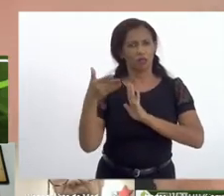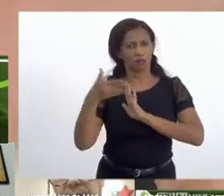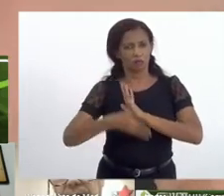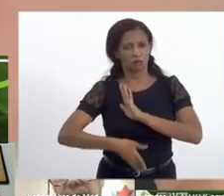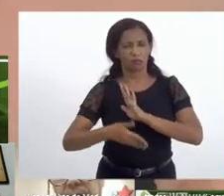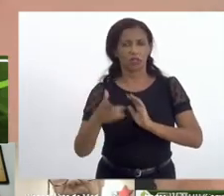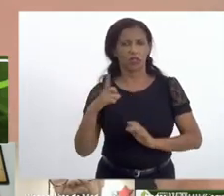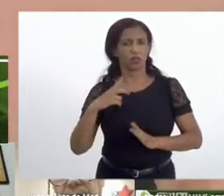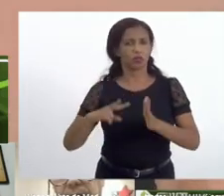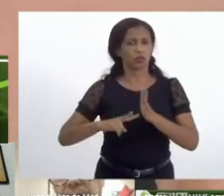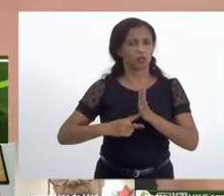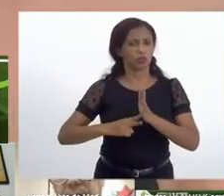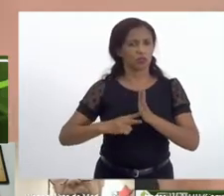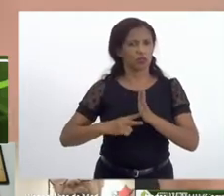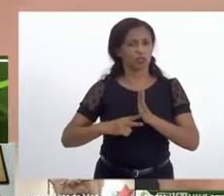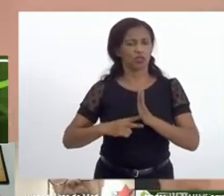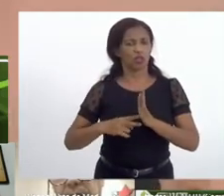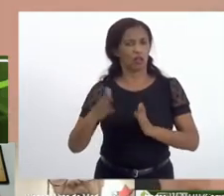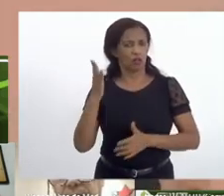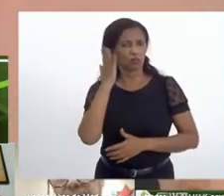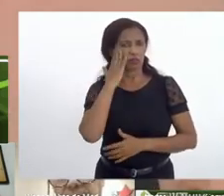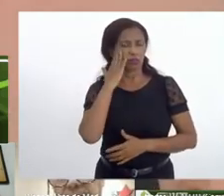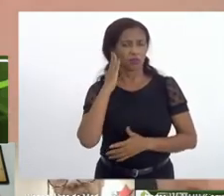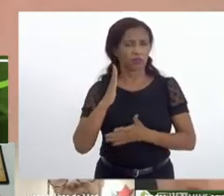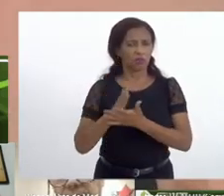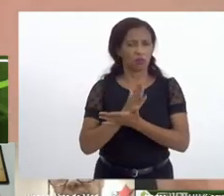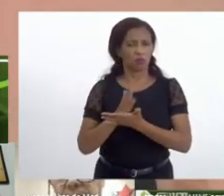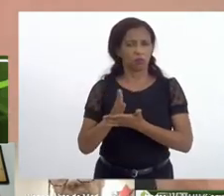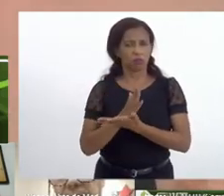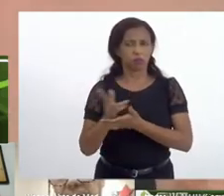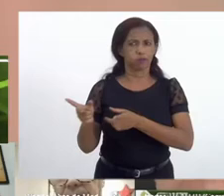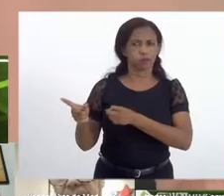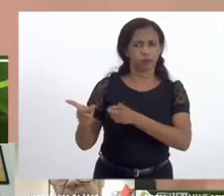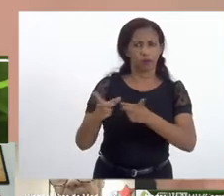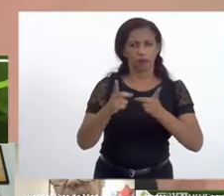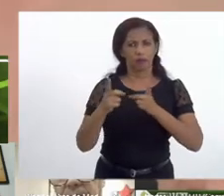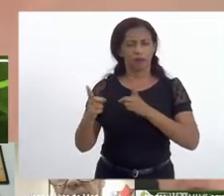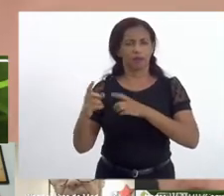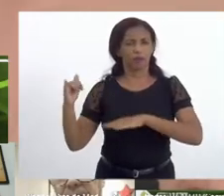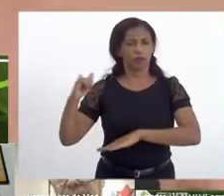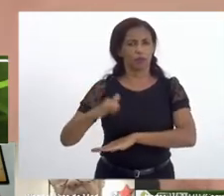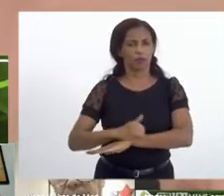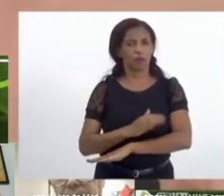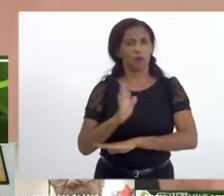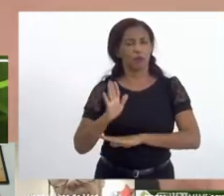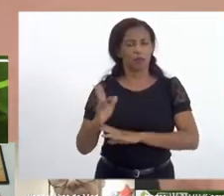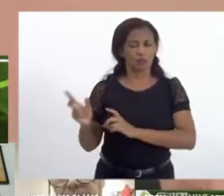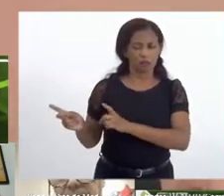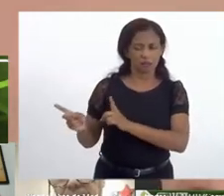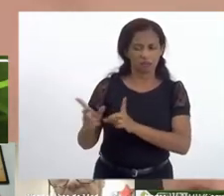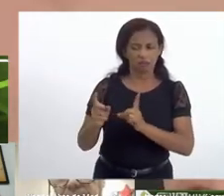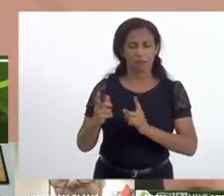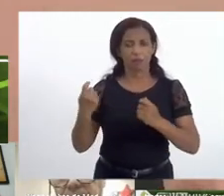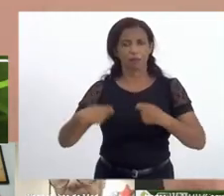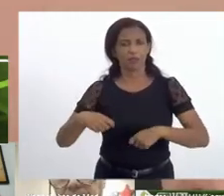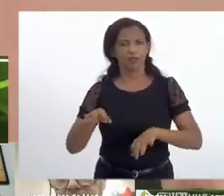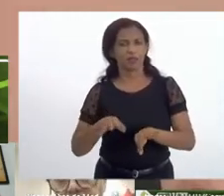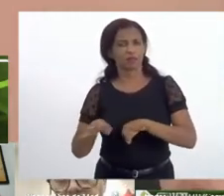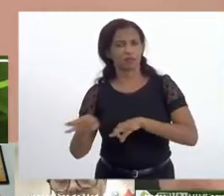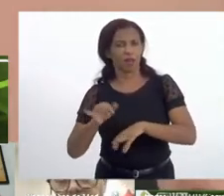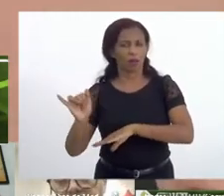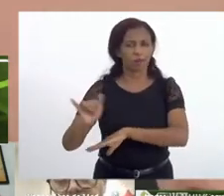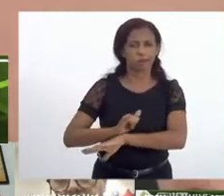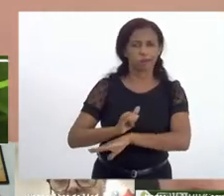do sindicato, nós somos os primeiros a defender a concessão dos aeroportos. Porém, essa concessão tem que ser feito de